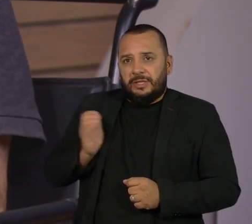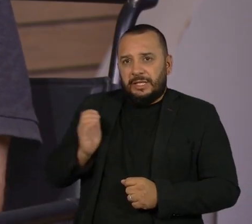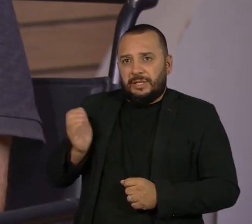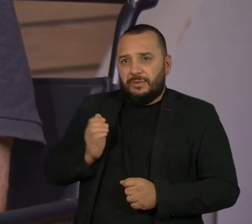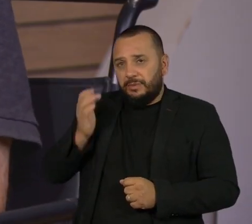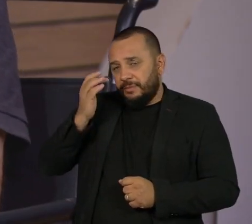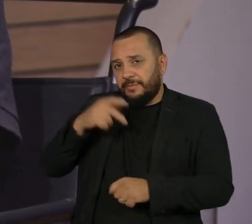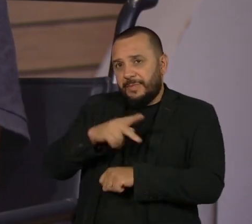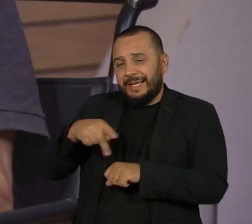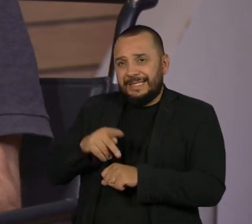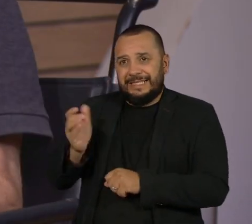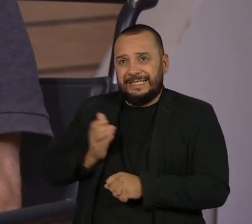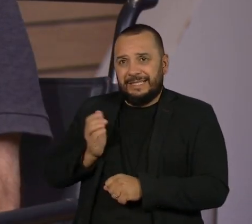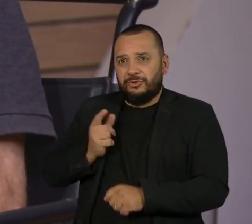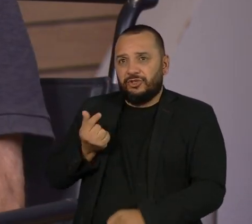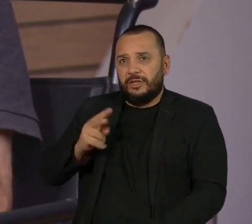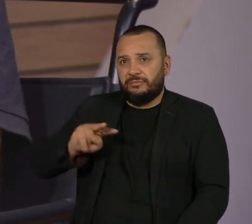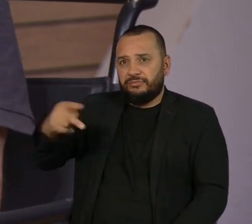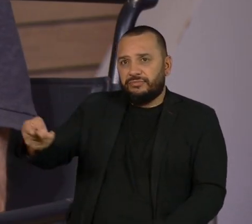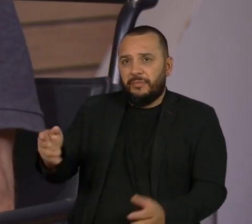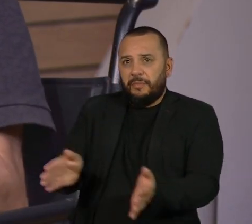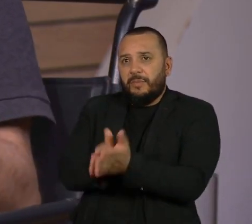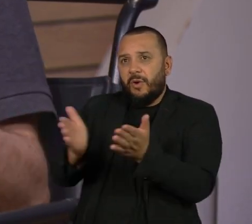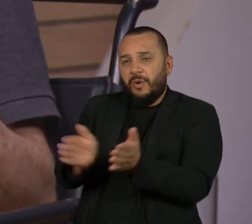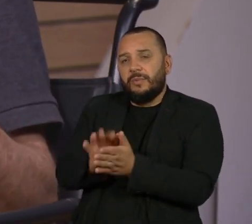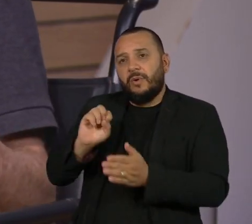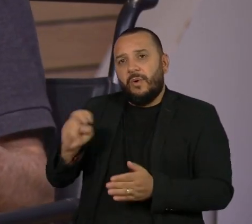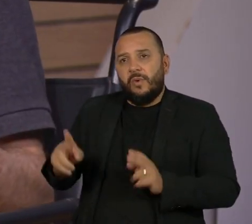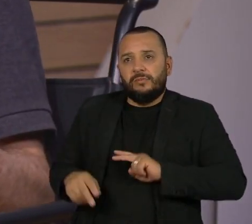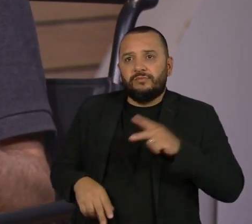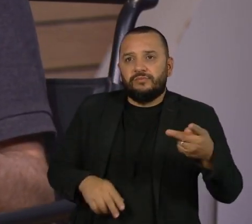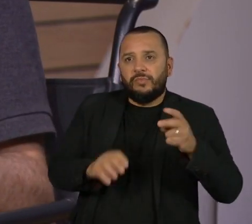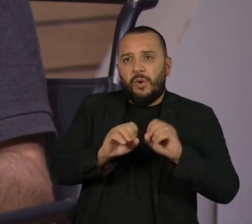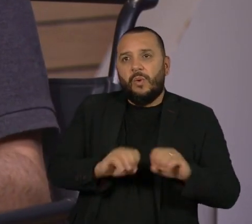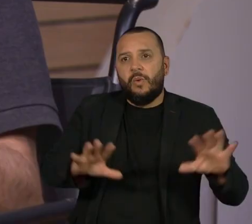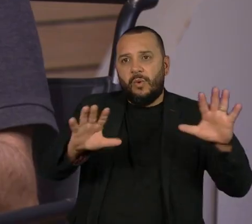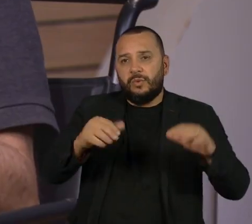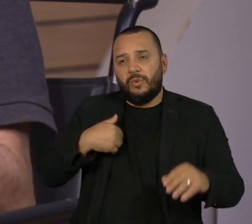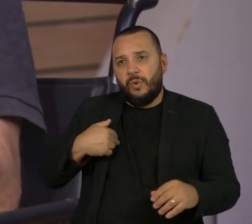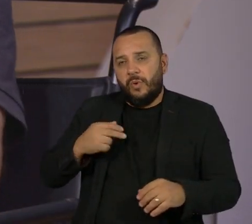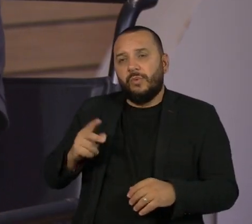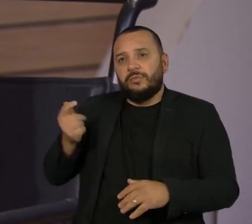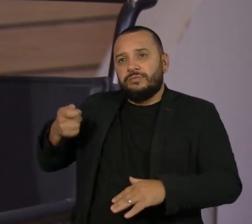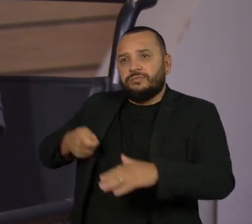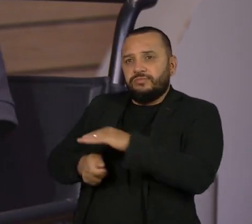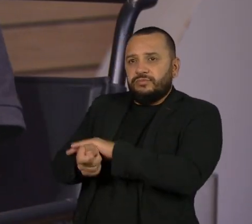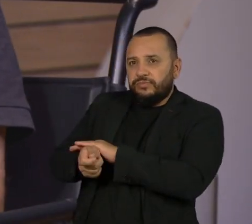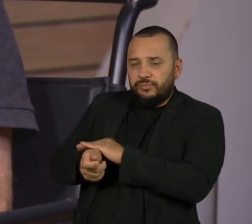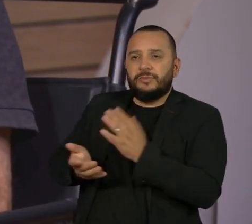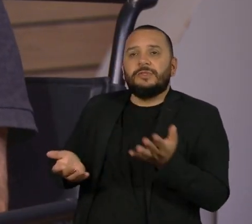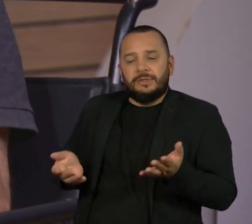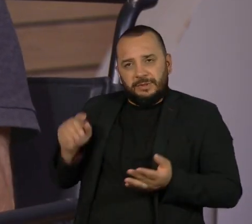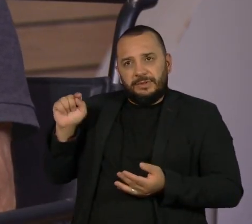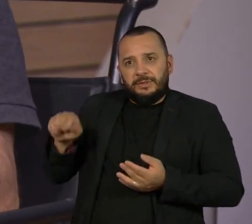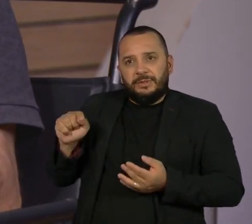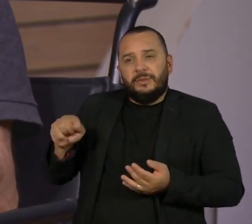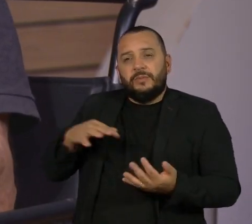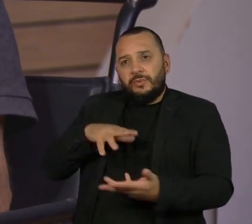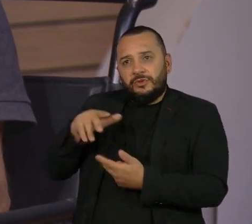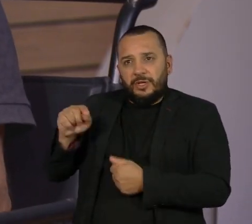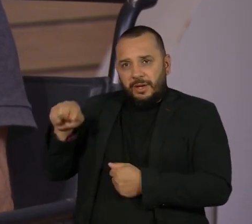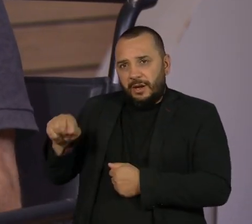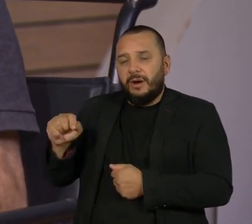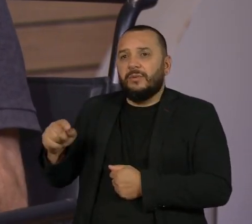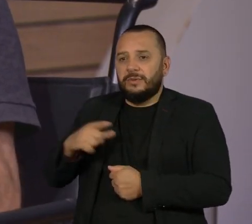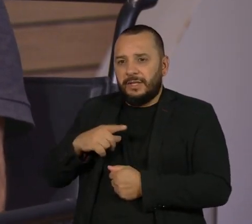através, né, da própria ONU ou através desses fundos mundiais para o Global Environment Facility,